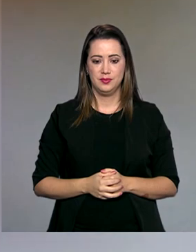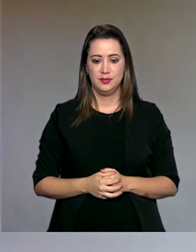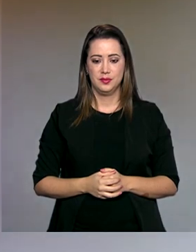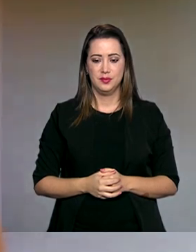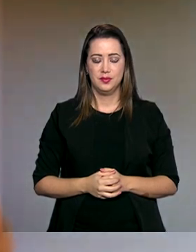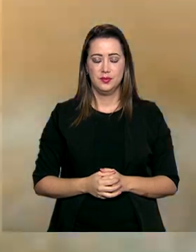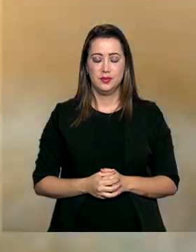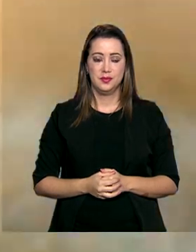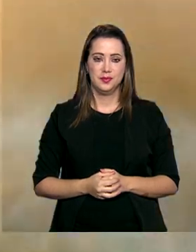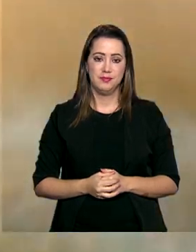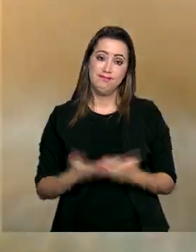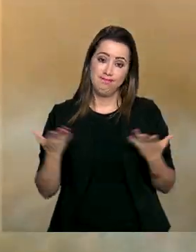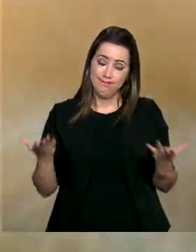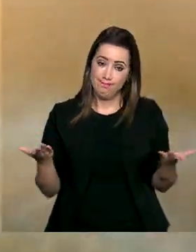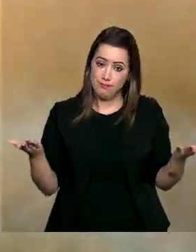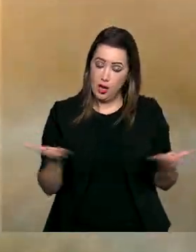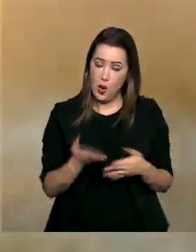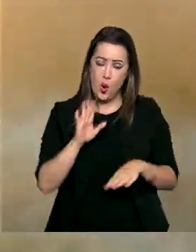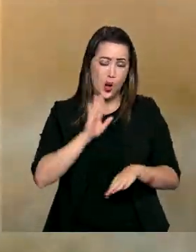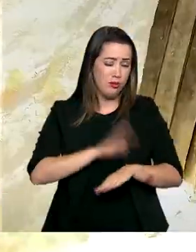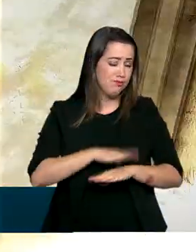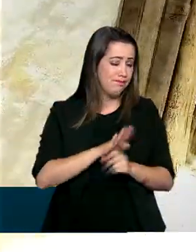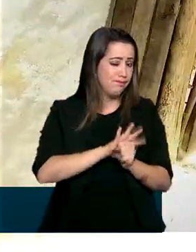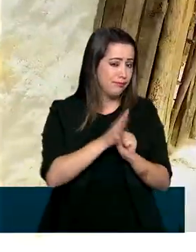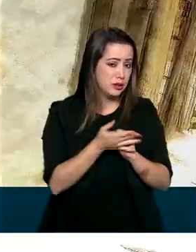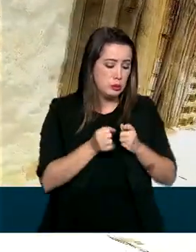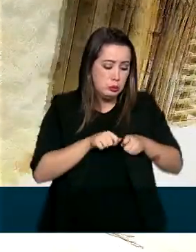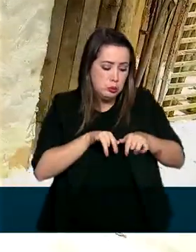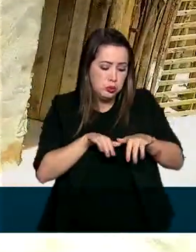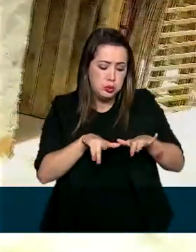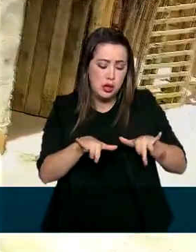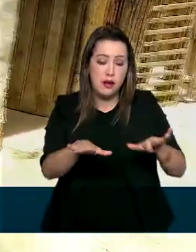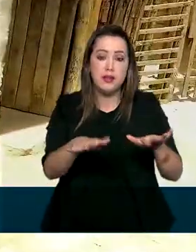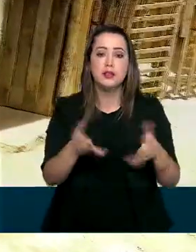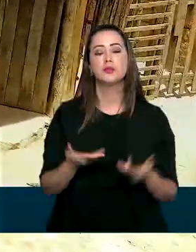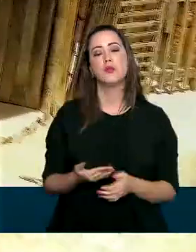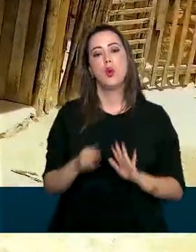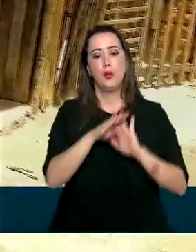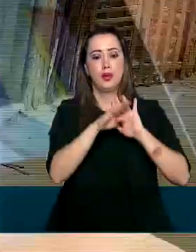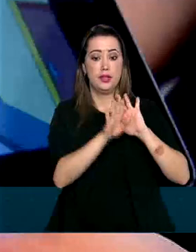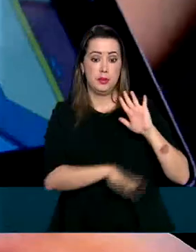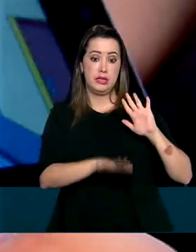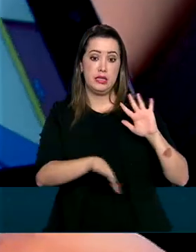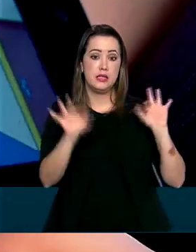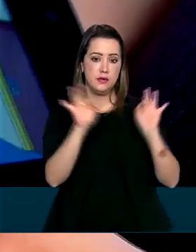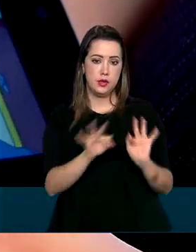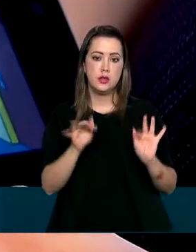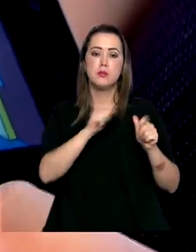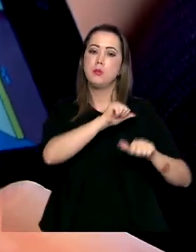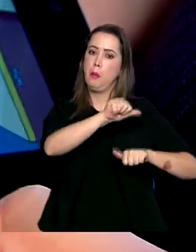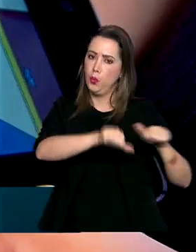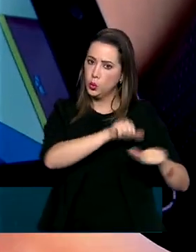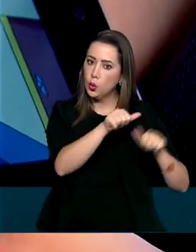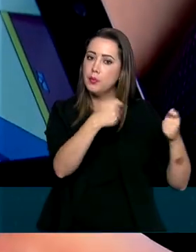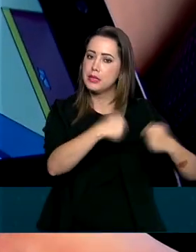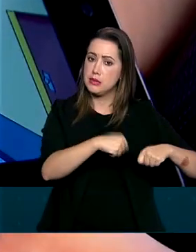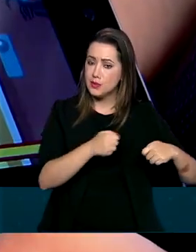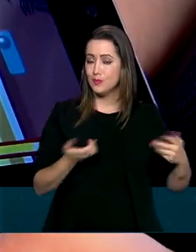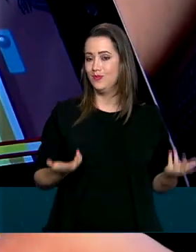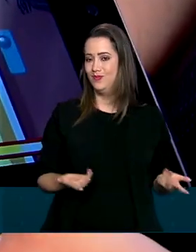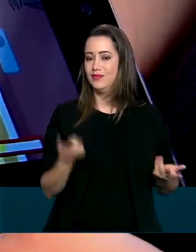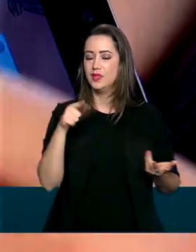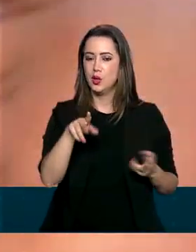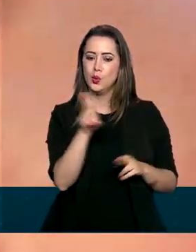Em tempos de pandemia, o programa Criança Feliz teve que ser reinventado e as ferramentas digitais se